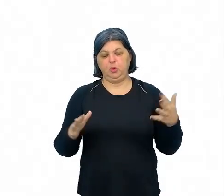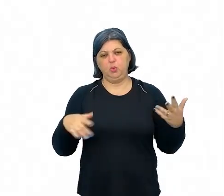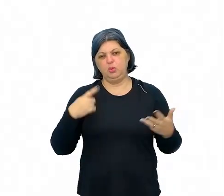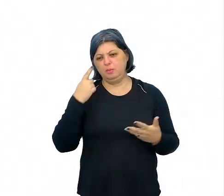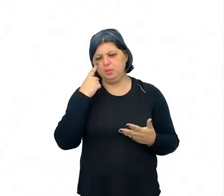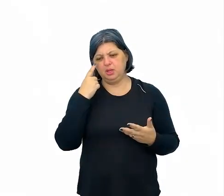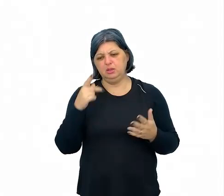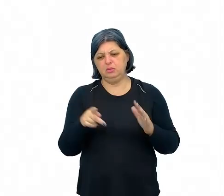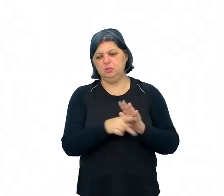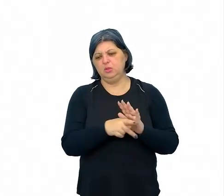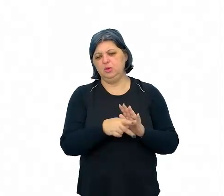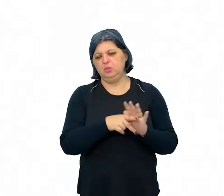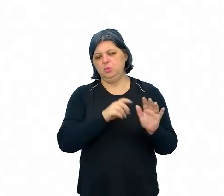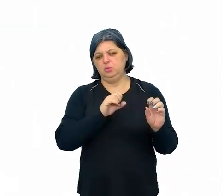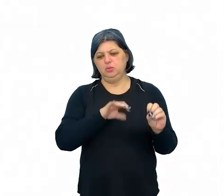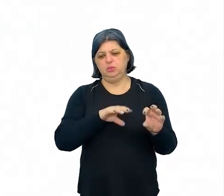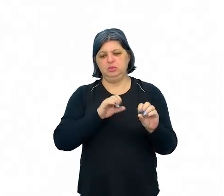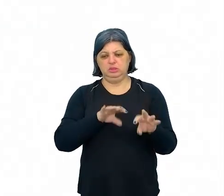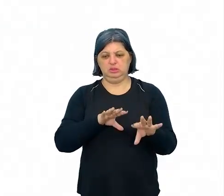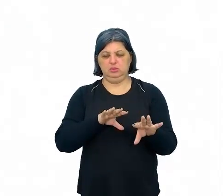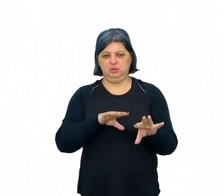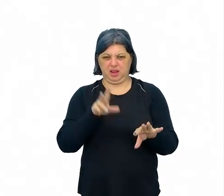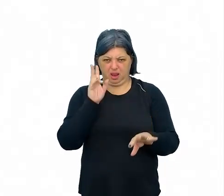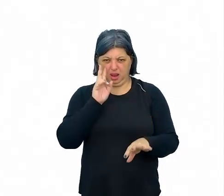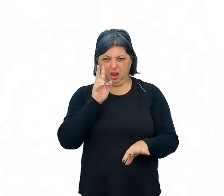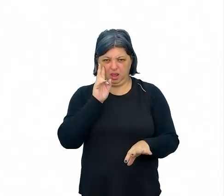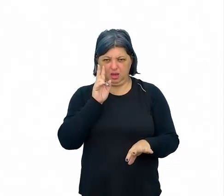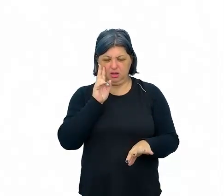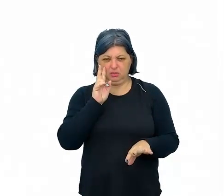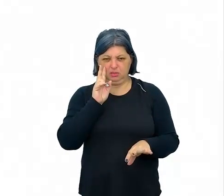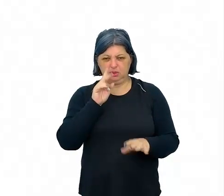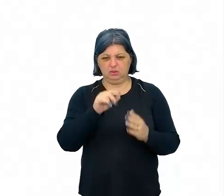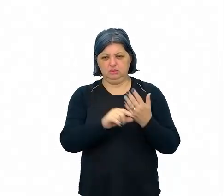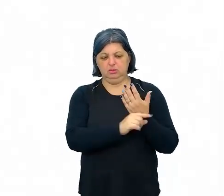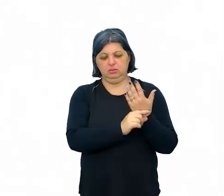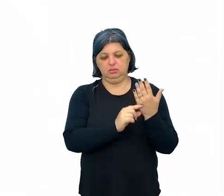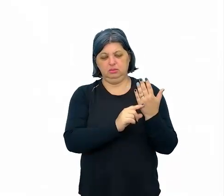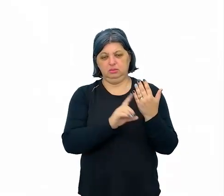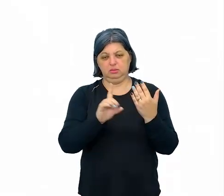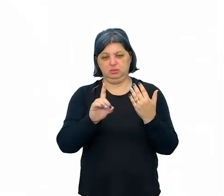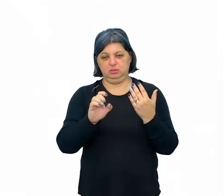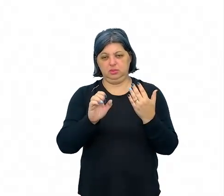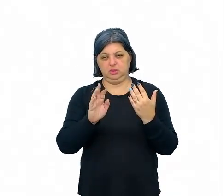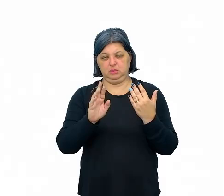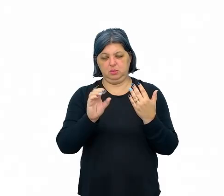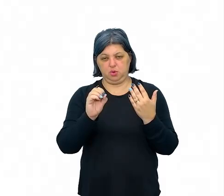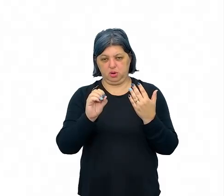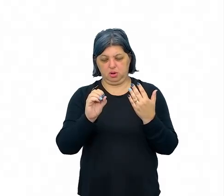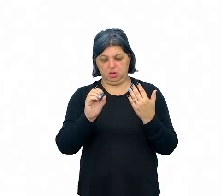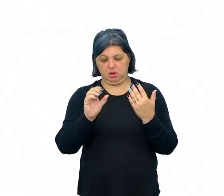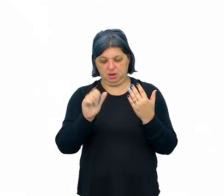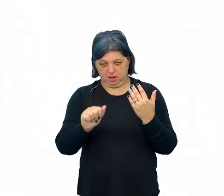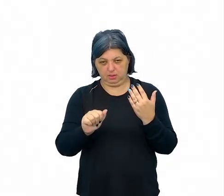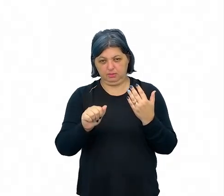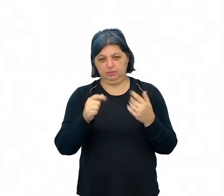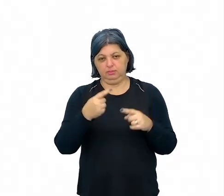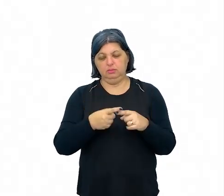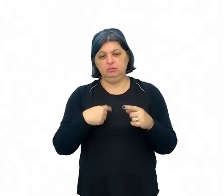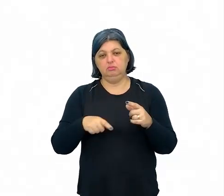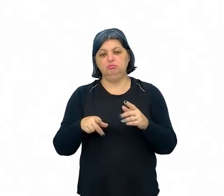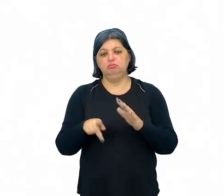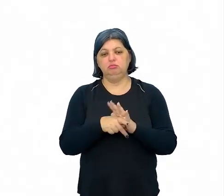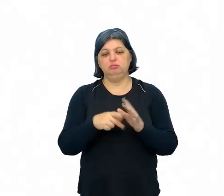penso, então, no ensino, vocês lembram que a Débora Ball fala, né? Eles estão atrelados, né? Esse